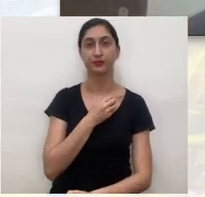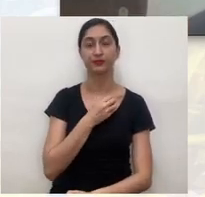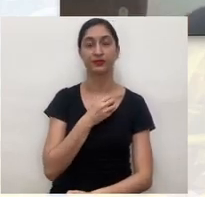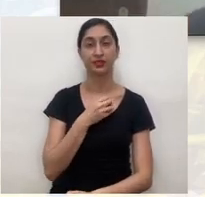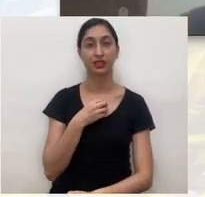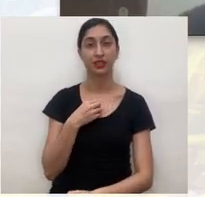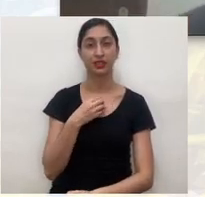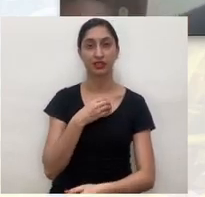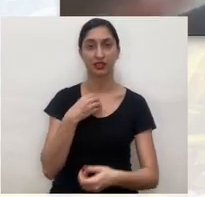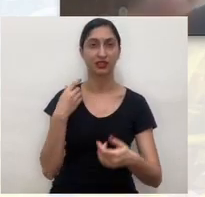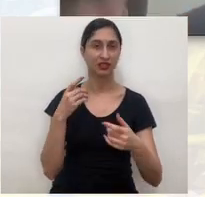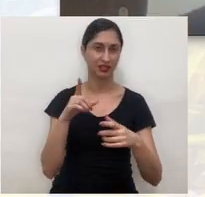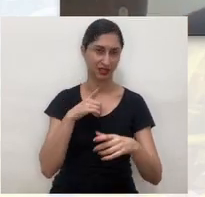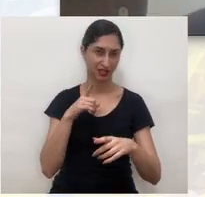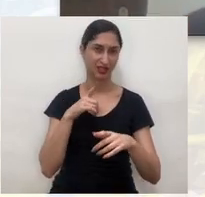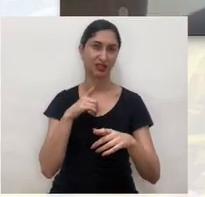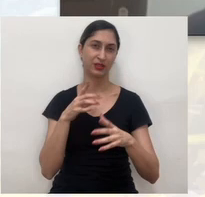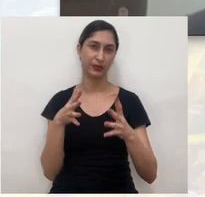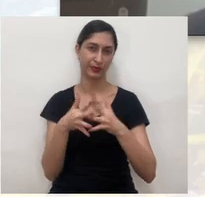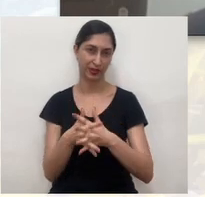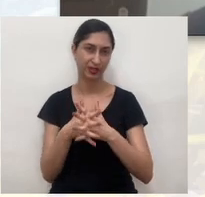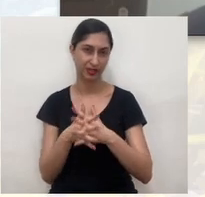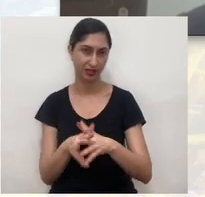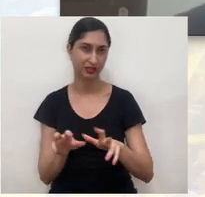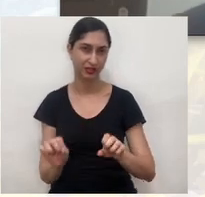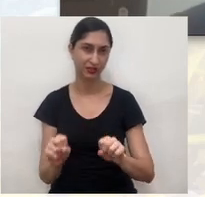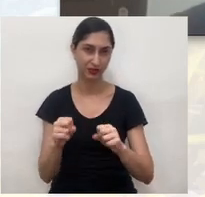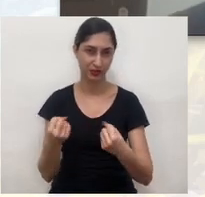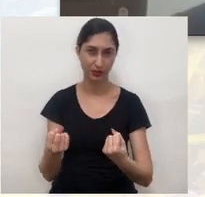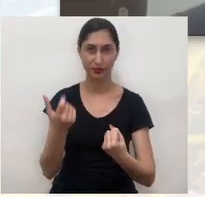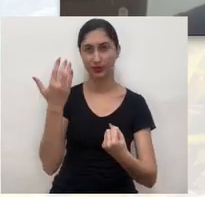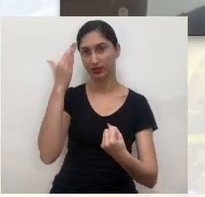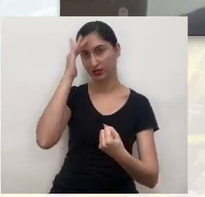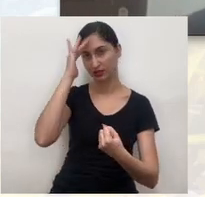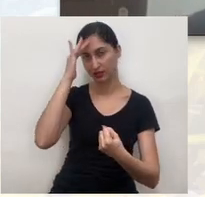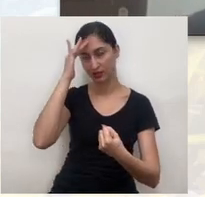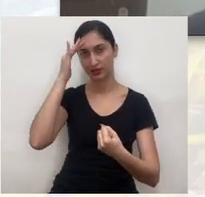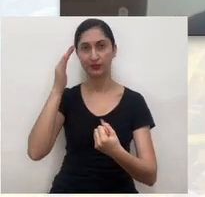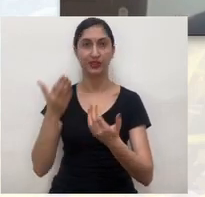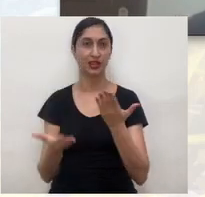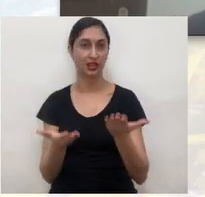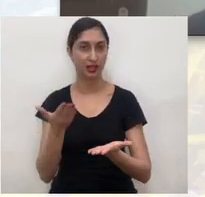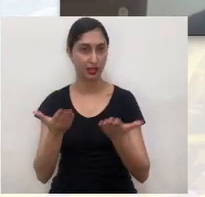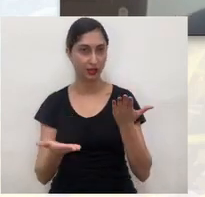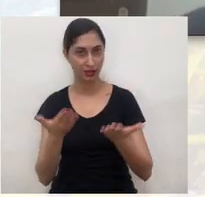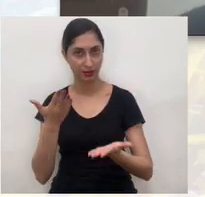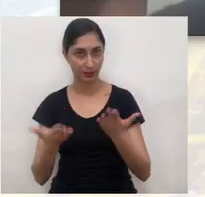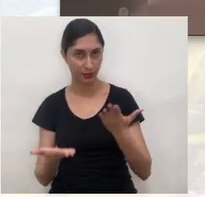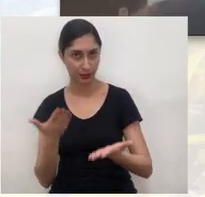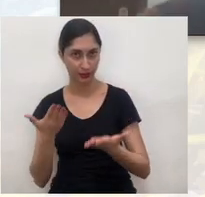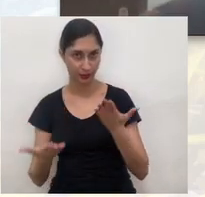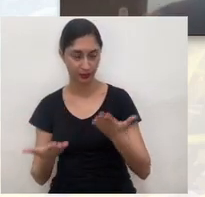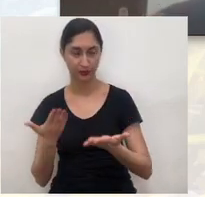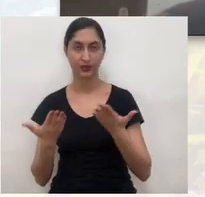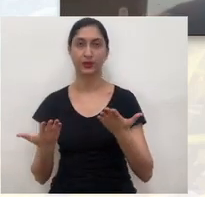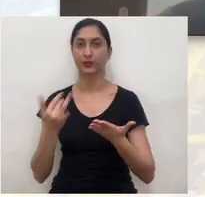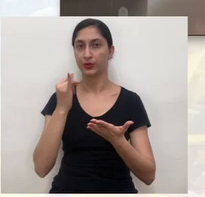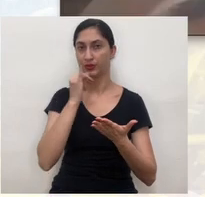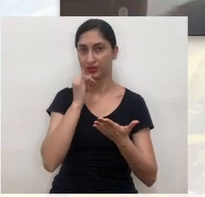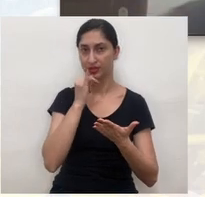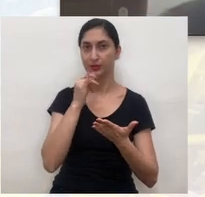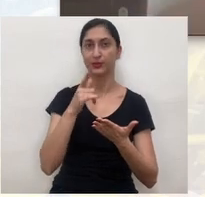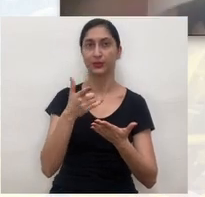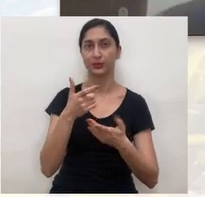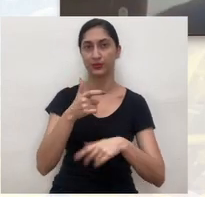esses esforços para entender esse equilíbrio, né? Das plantas até essa relação que a gente está discutindo hoje do jardim com o tempo, né?